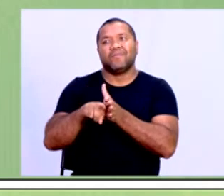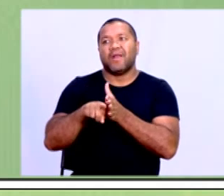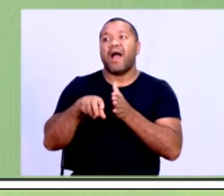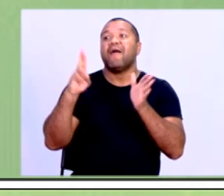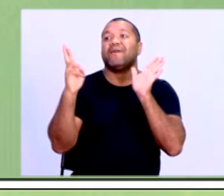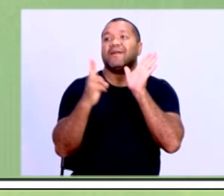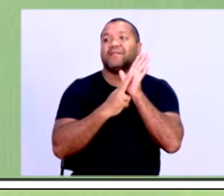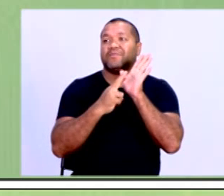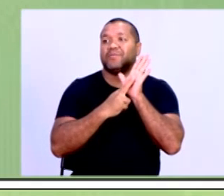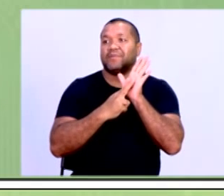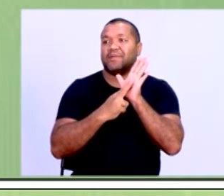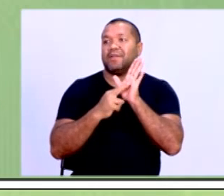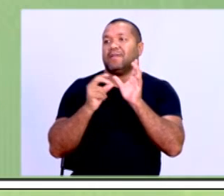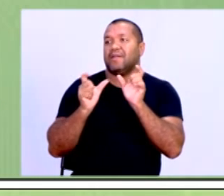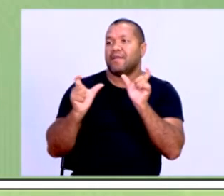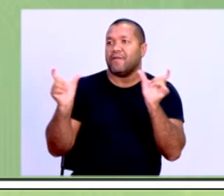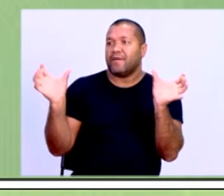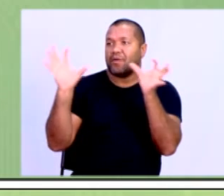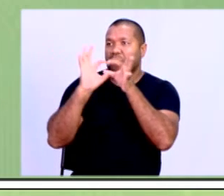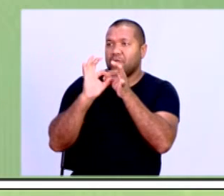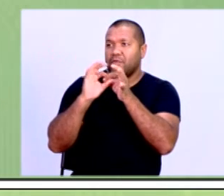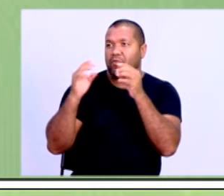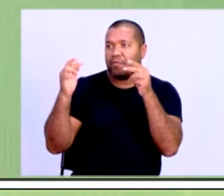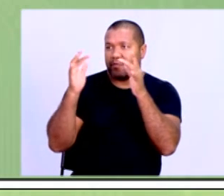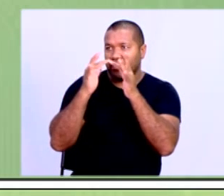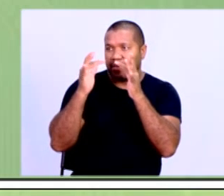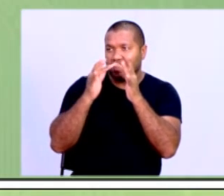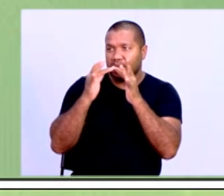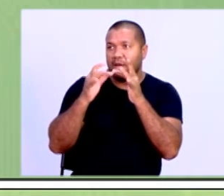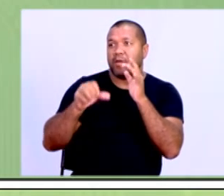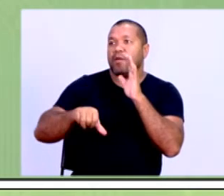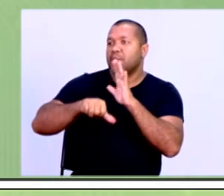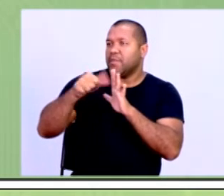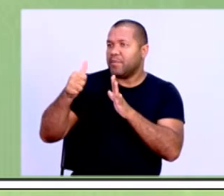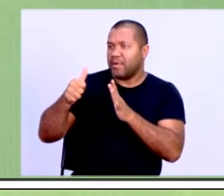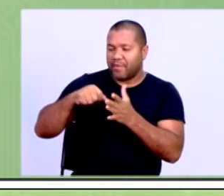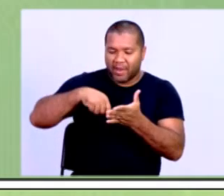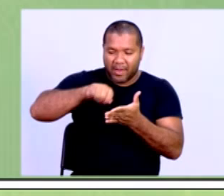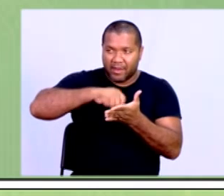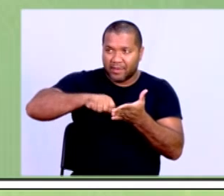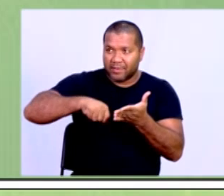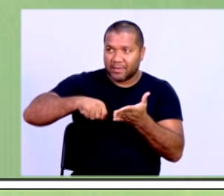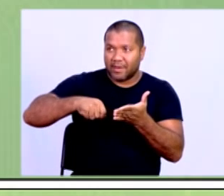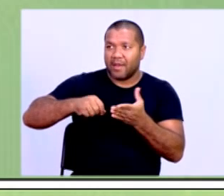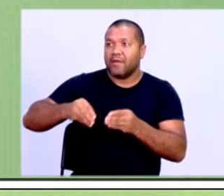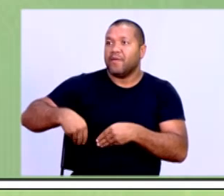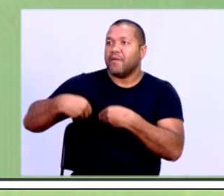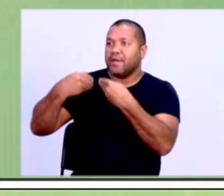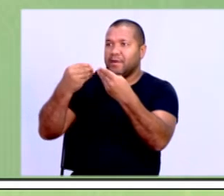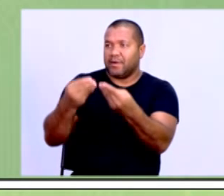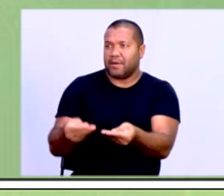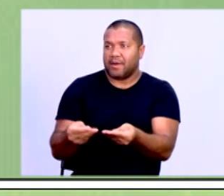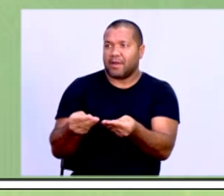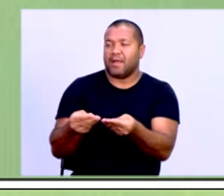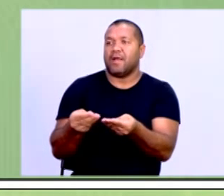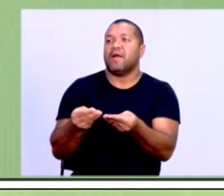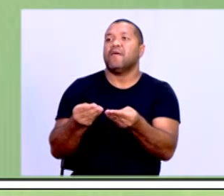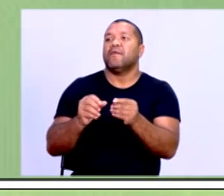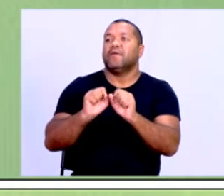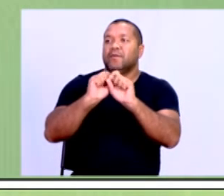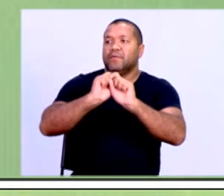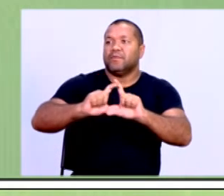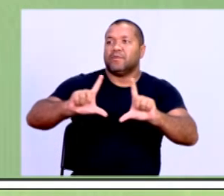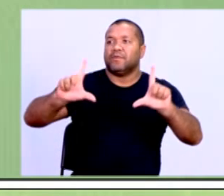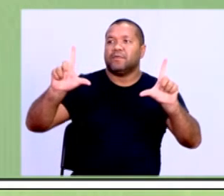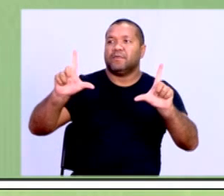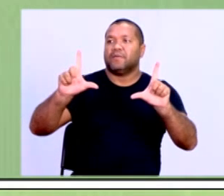do cliente. E logo então ele vai registrar o pedido e vai entregar esses dados de saída, que vai entregar